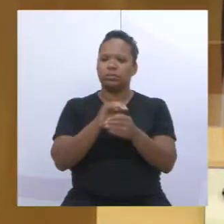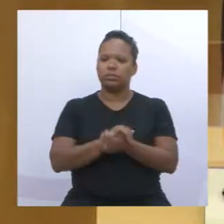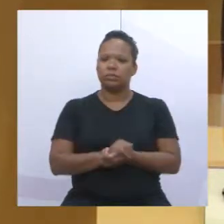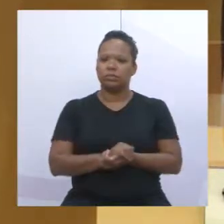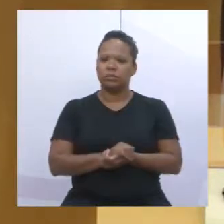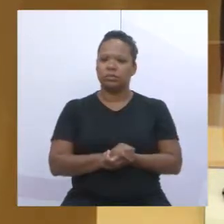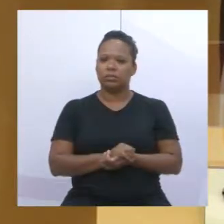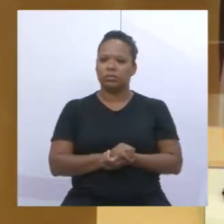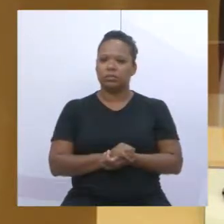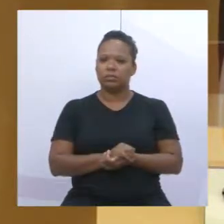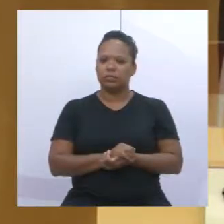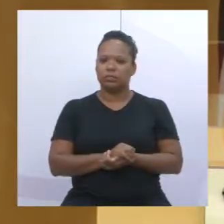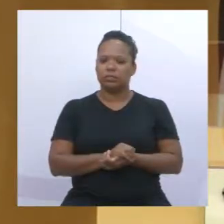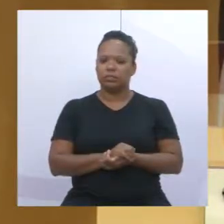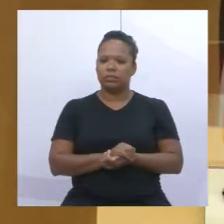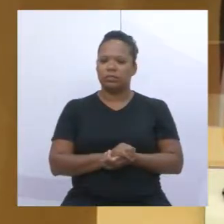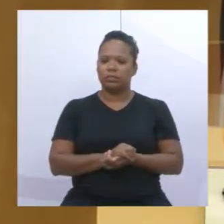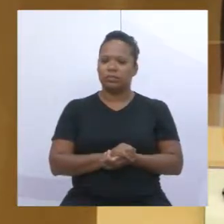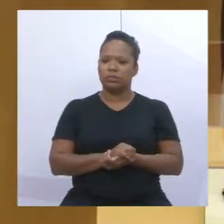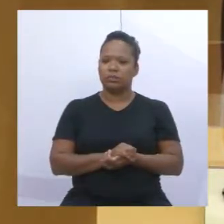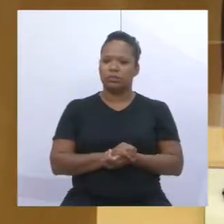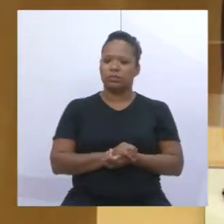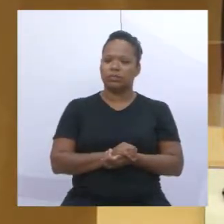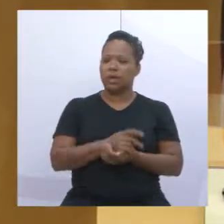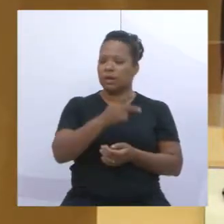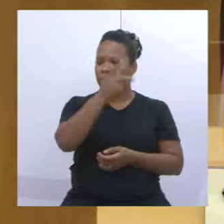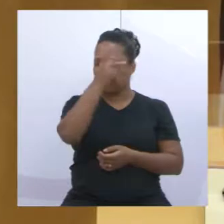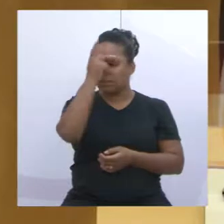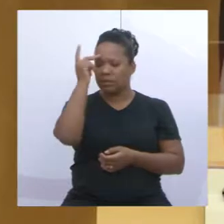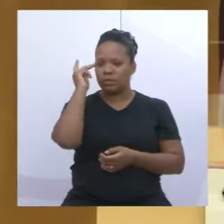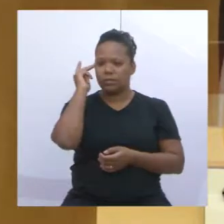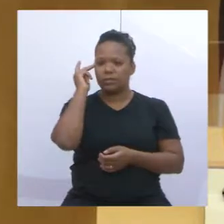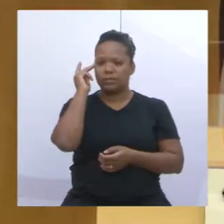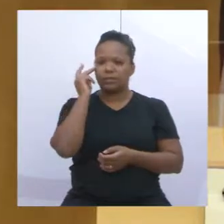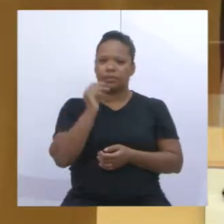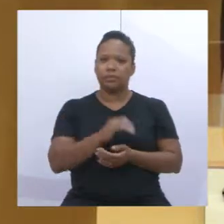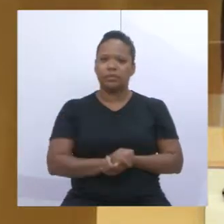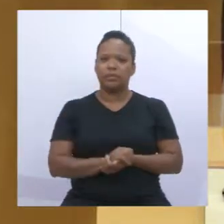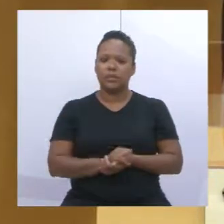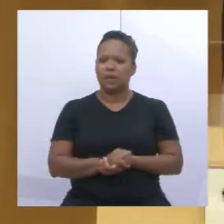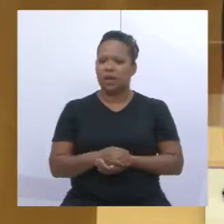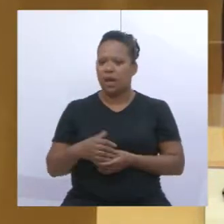não vinculado a programas específicos do SUS tenha acesso aos